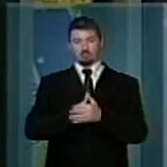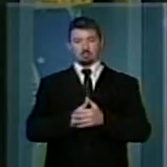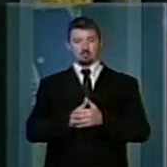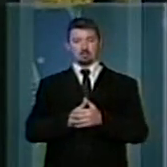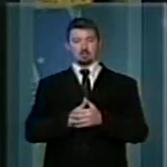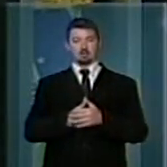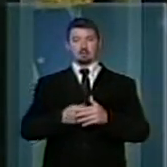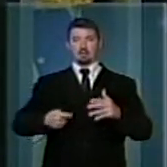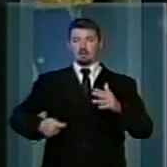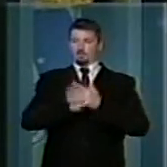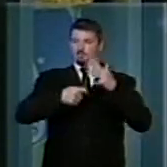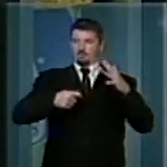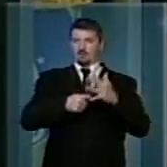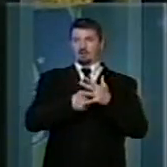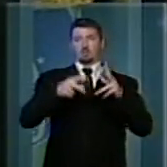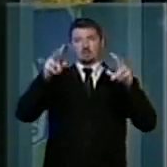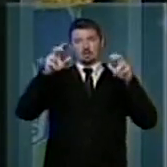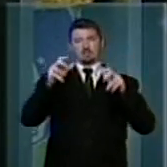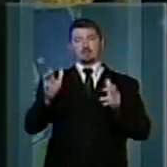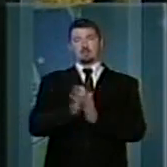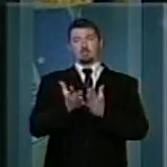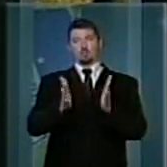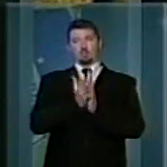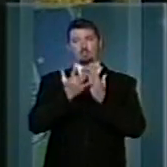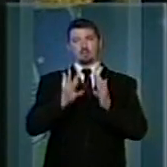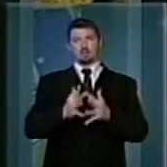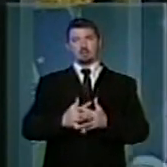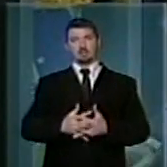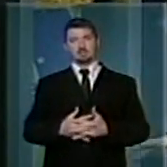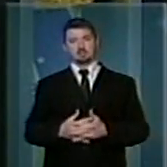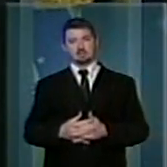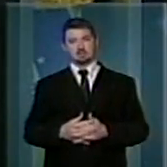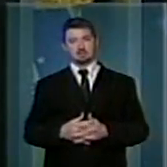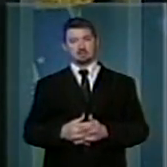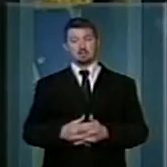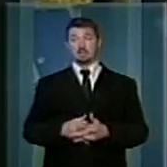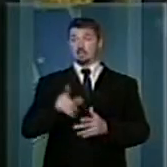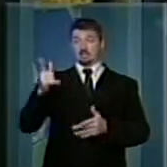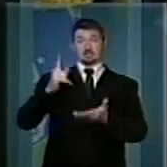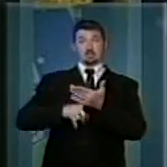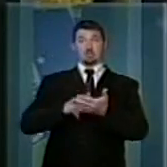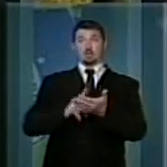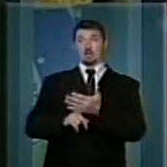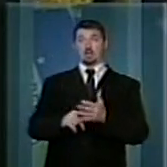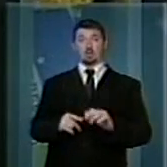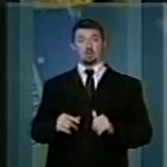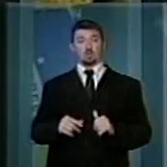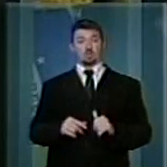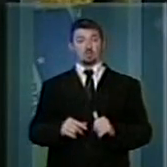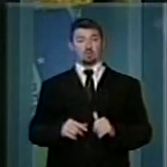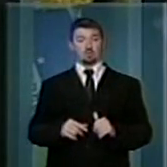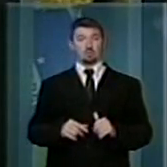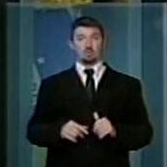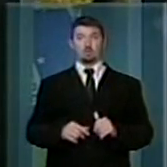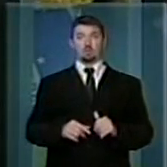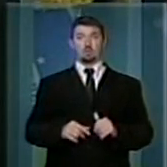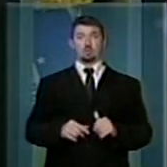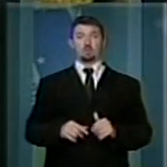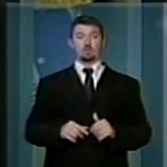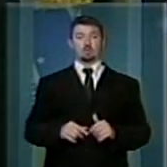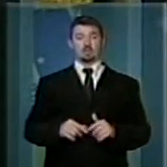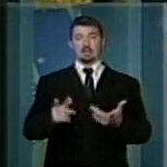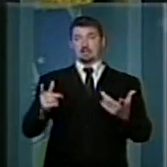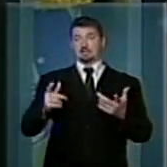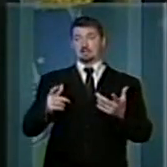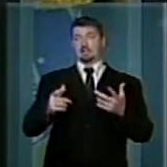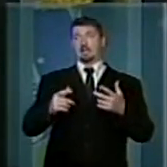do enfrentamento do tema da miséria, que é um tema secular e que eles pactuaram com esse status quo e